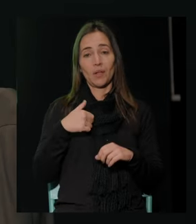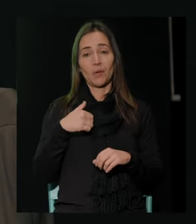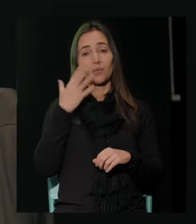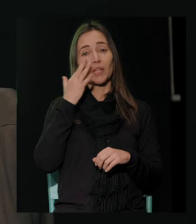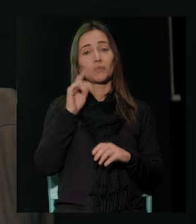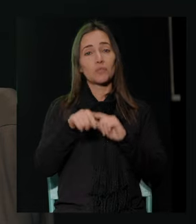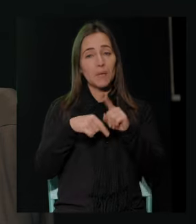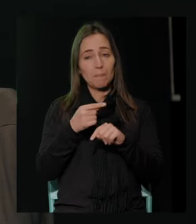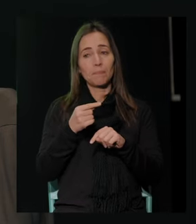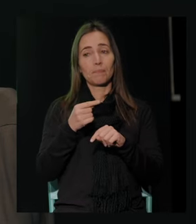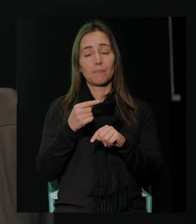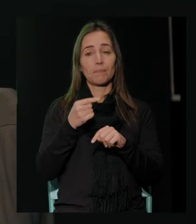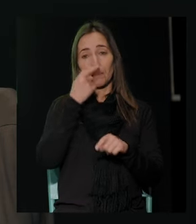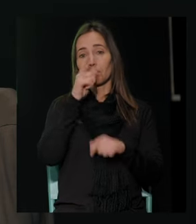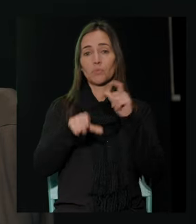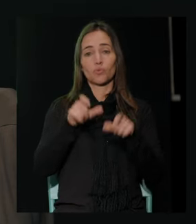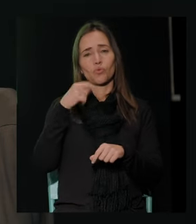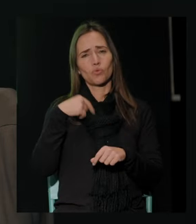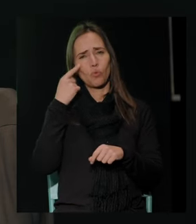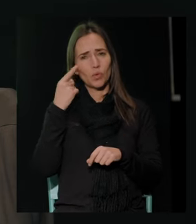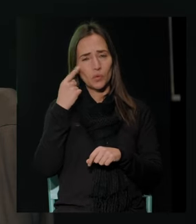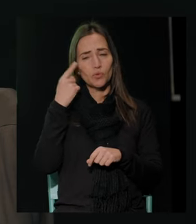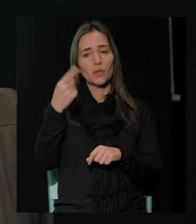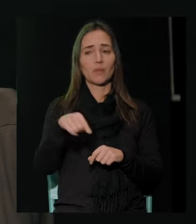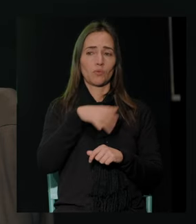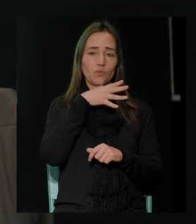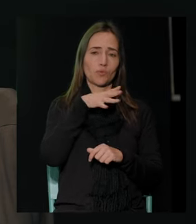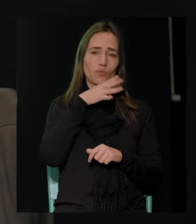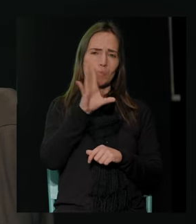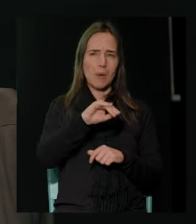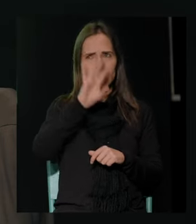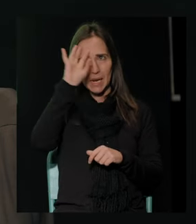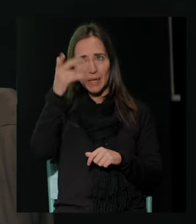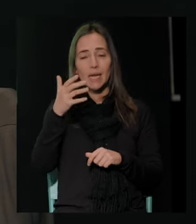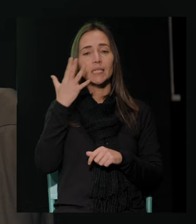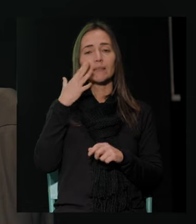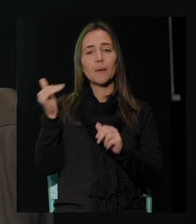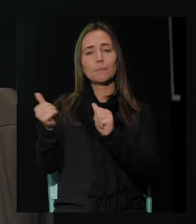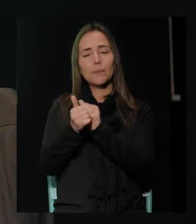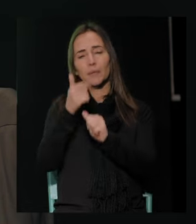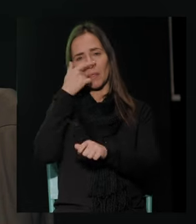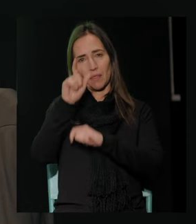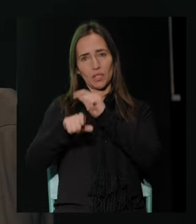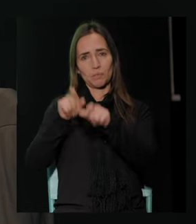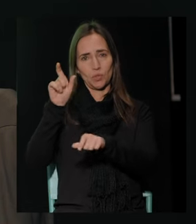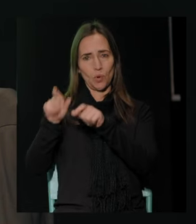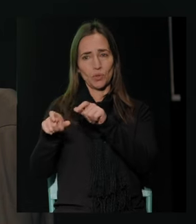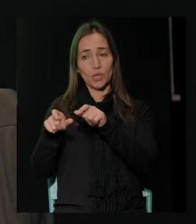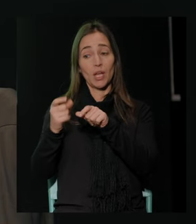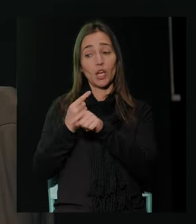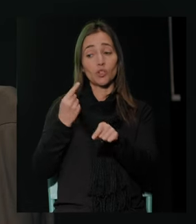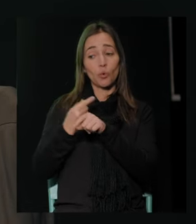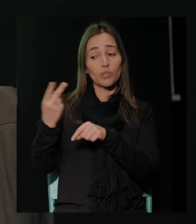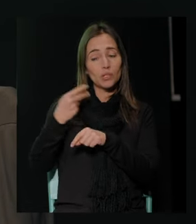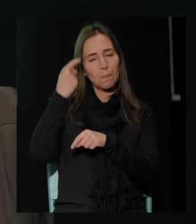sempre, mesmo com pessoas que conheço que têm discursos mais radicais, aproximar-me das pessoas por aquilo que nos une e